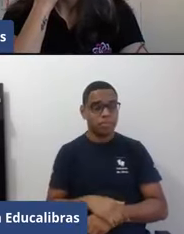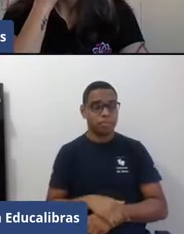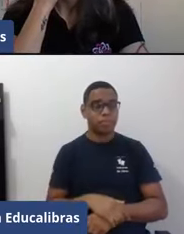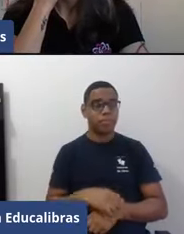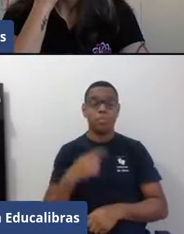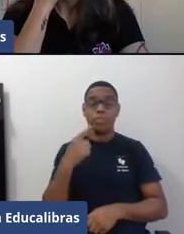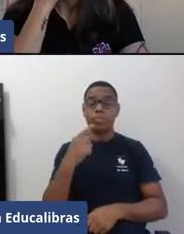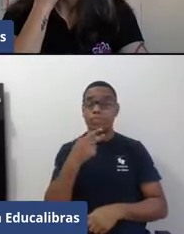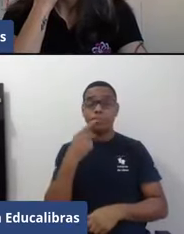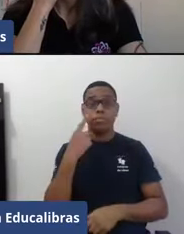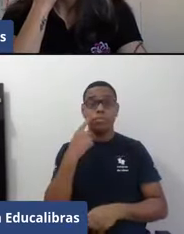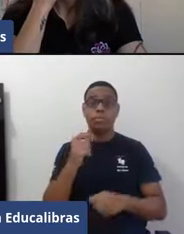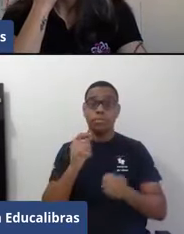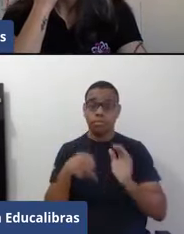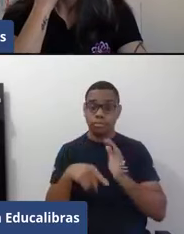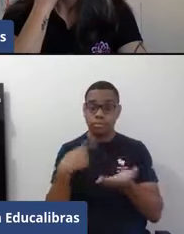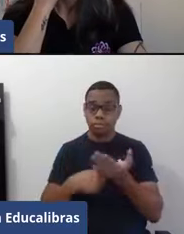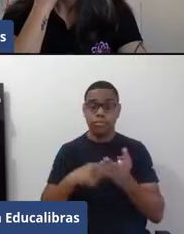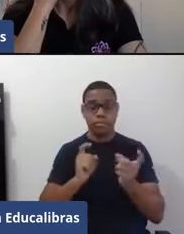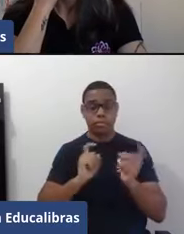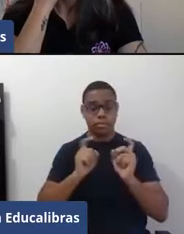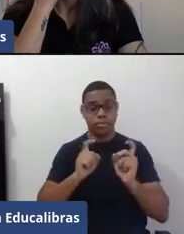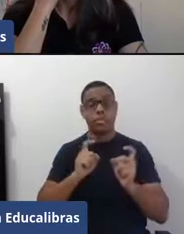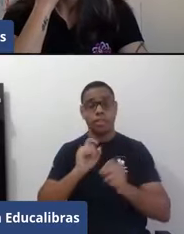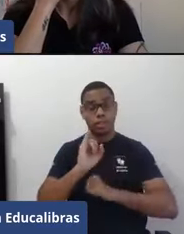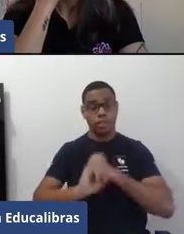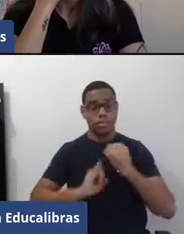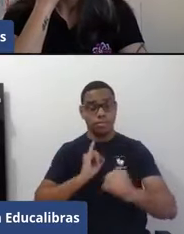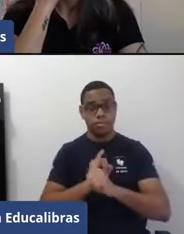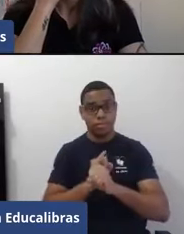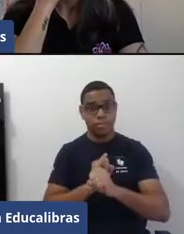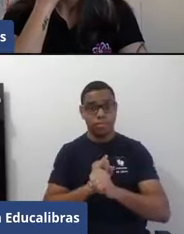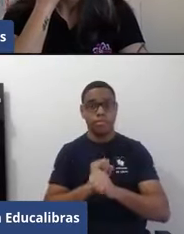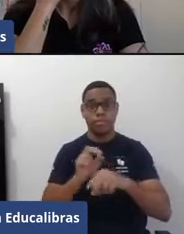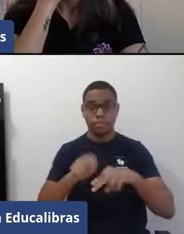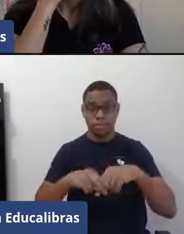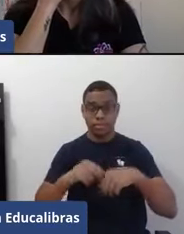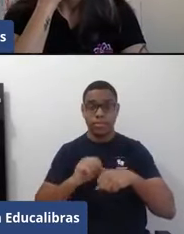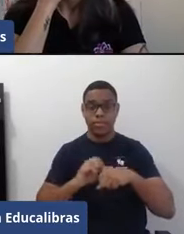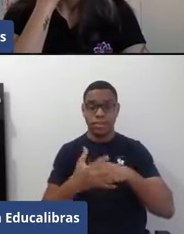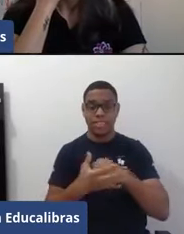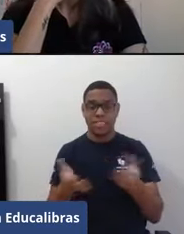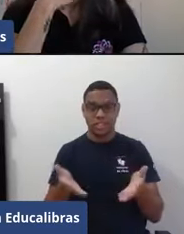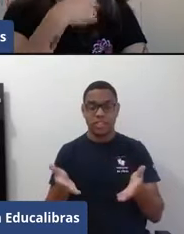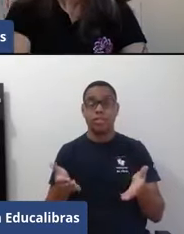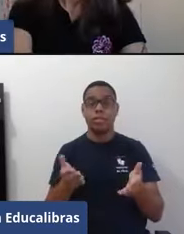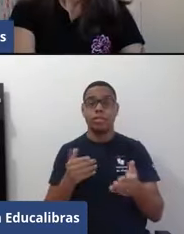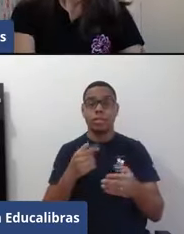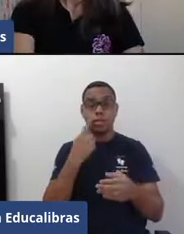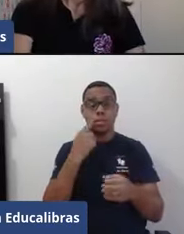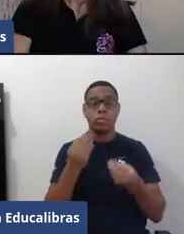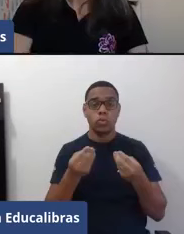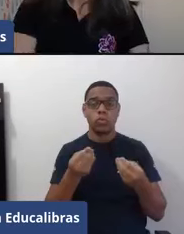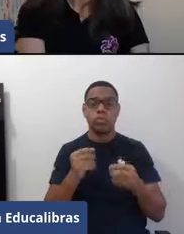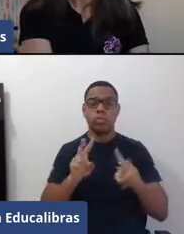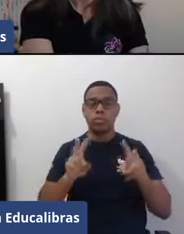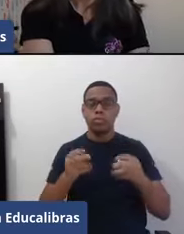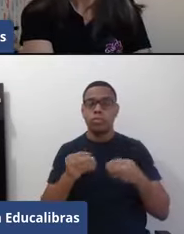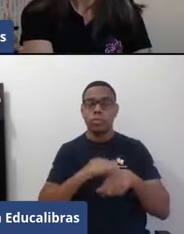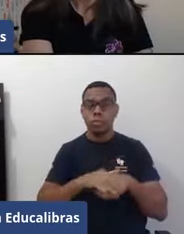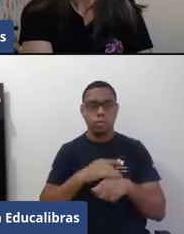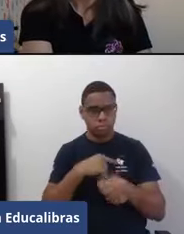abertura, fazer uma reunião aí virtual, já que a gente está nessa época do virtual, sobre esse tema. Vamos